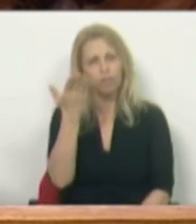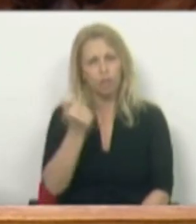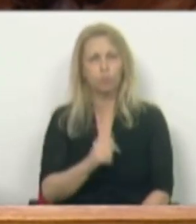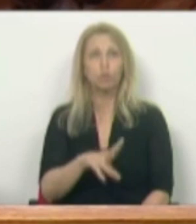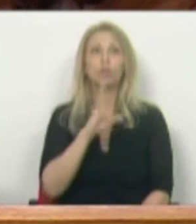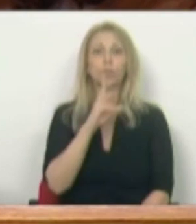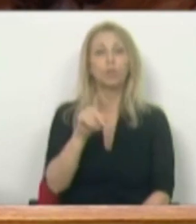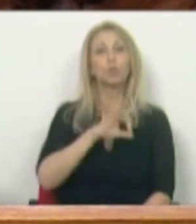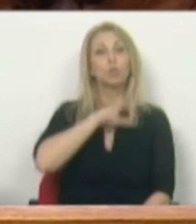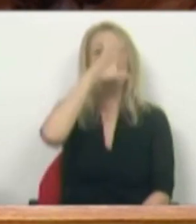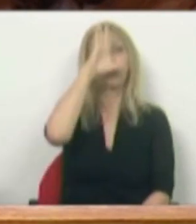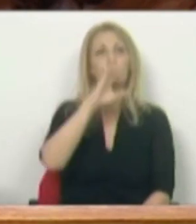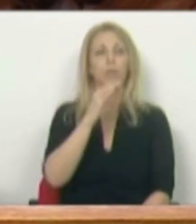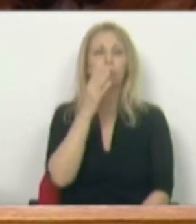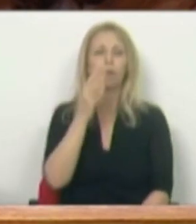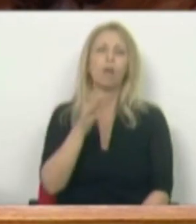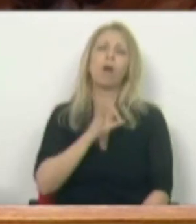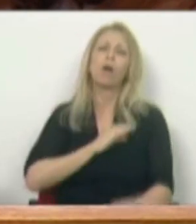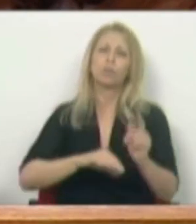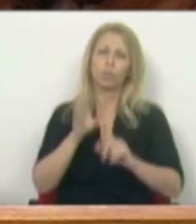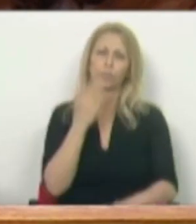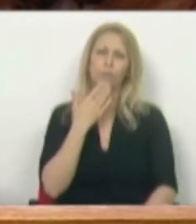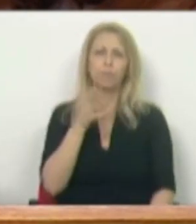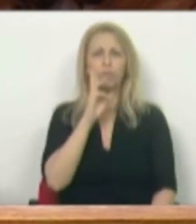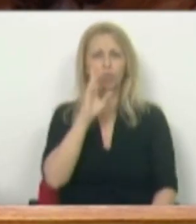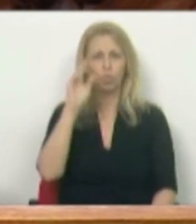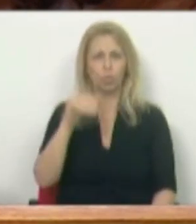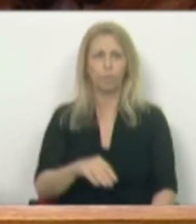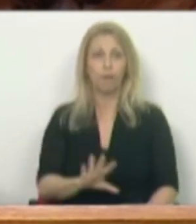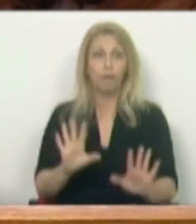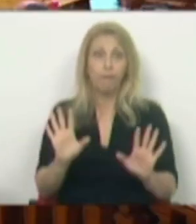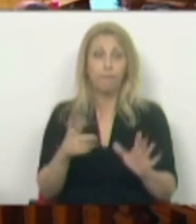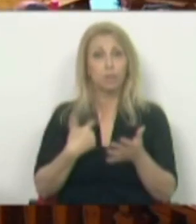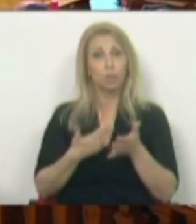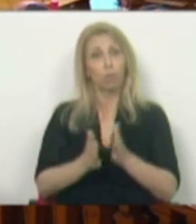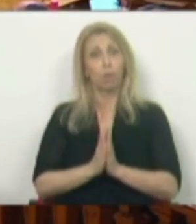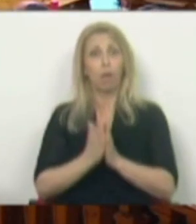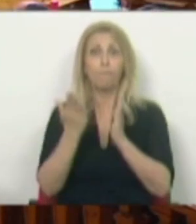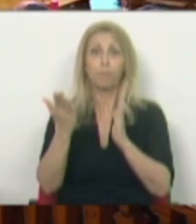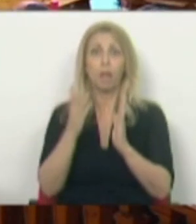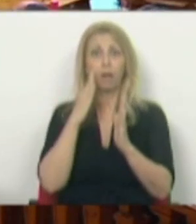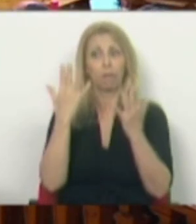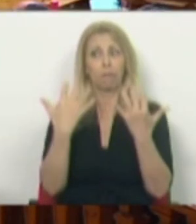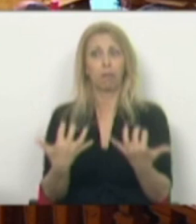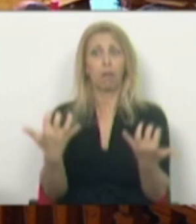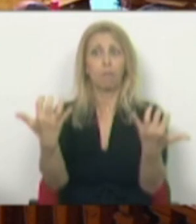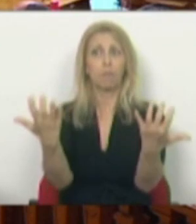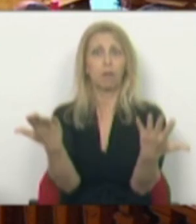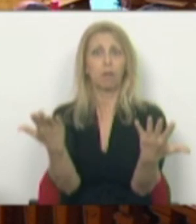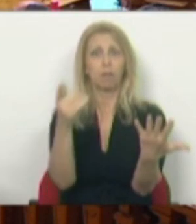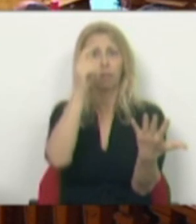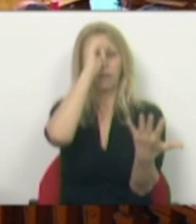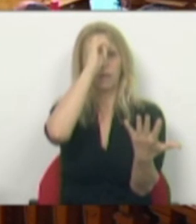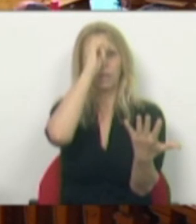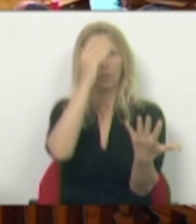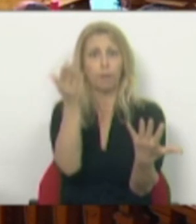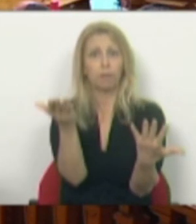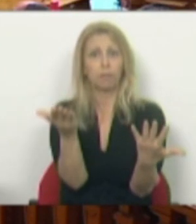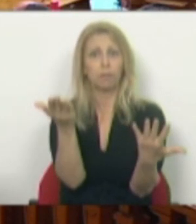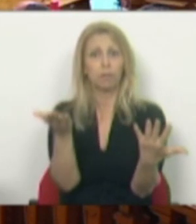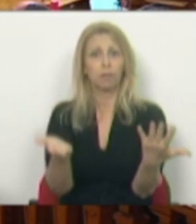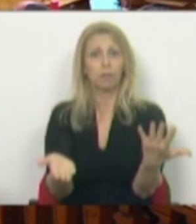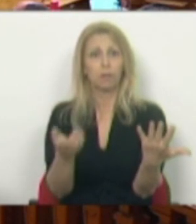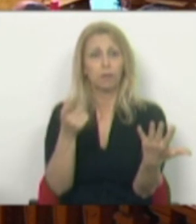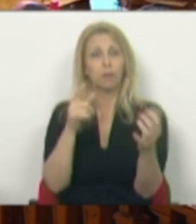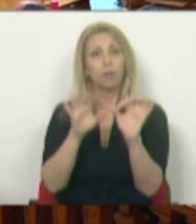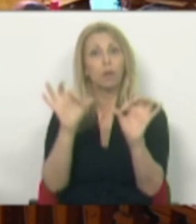Ministro diz que estão a estigmatizar... Deputado, peço desculpa, mas tenho que apelar à Câmara para que respeite o